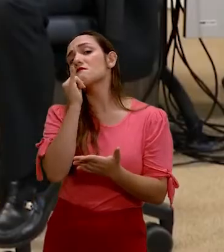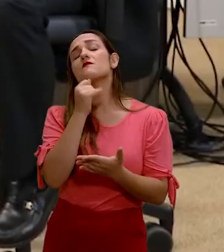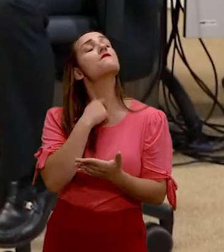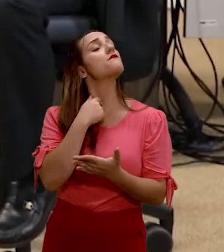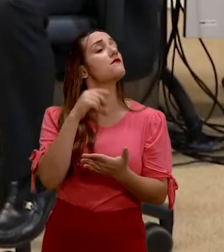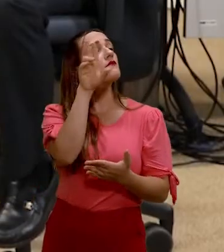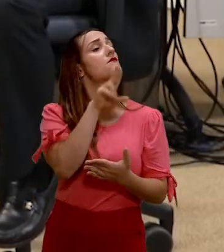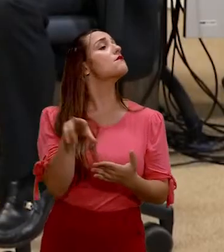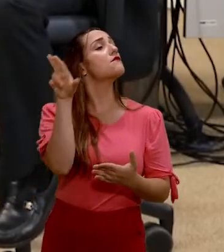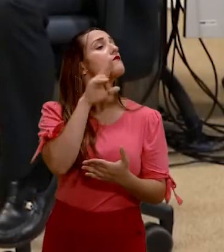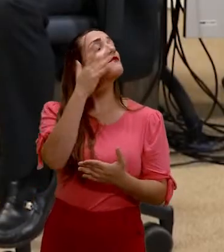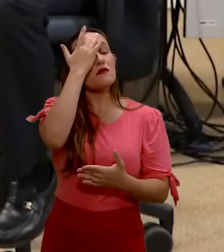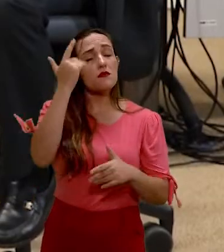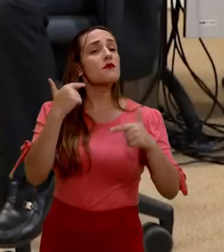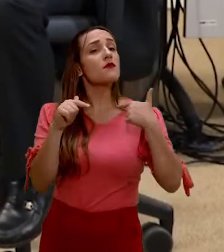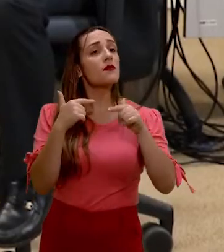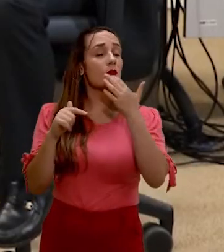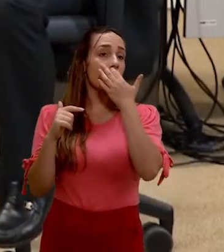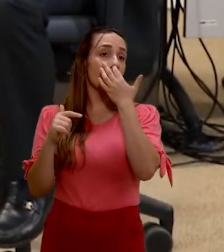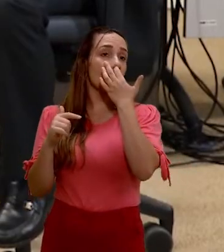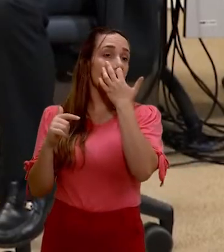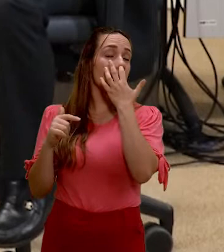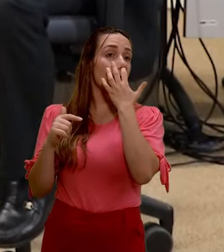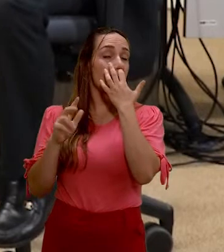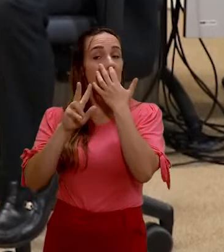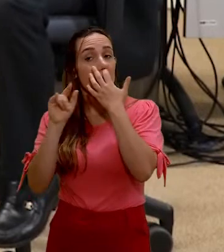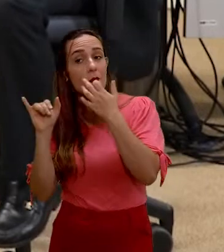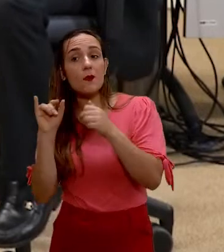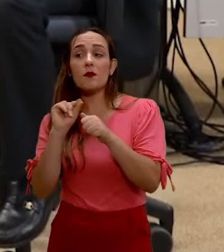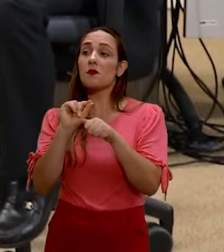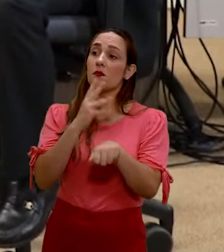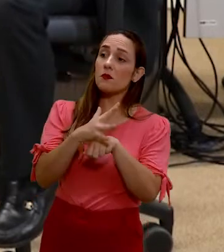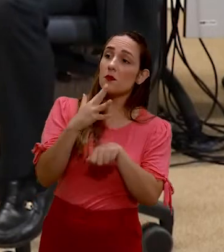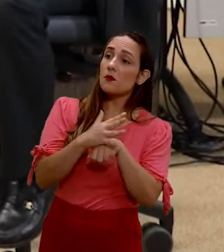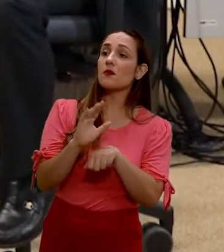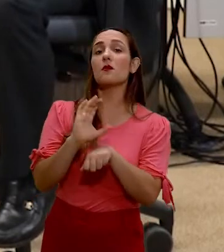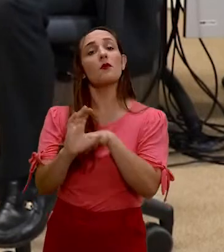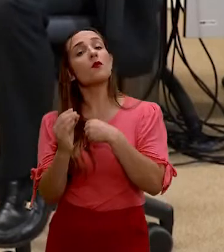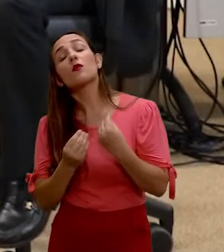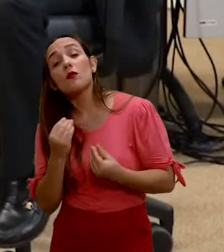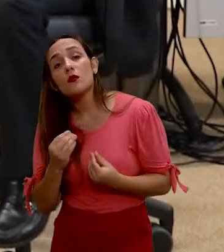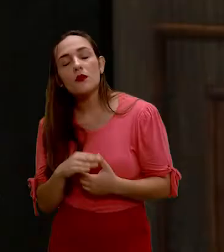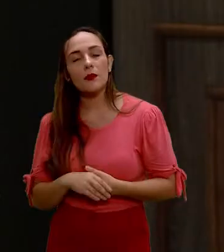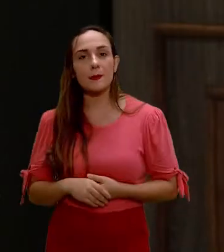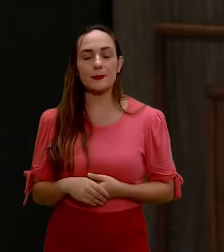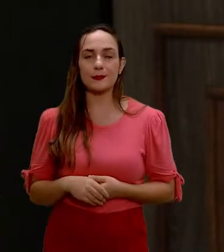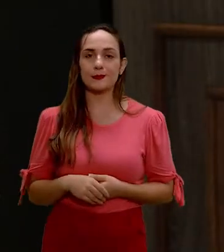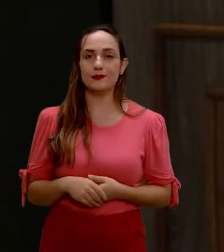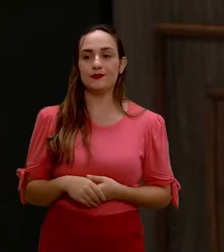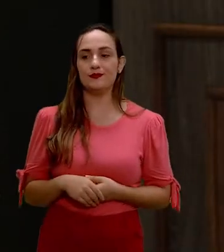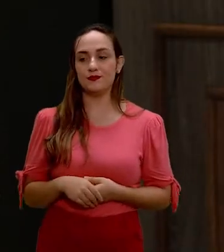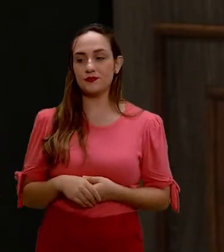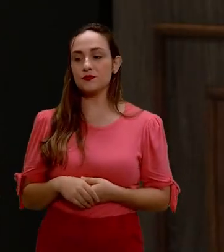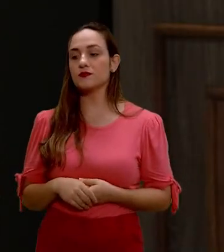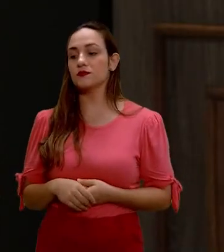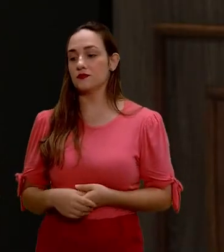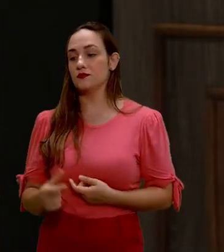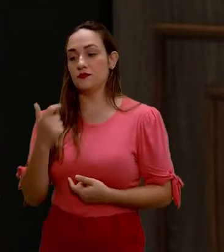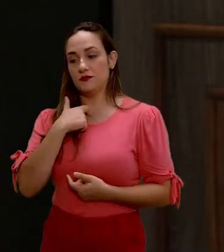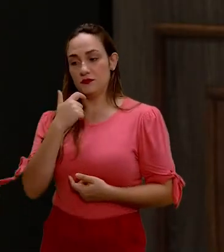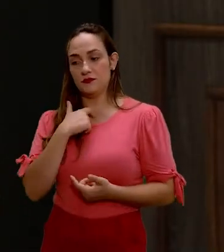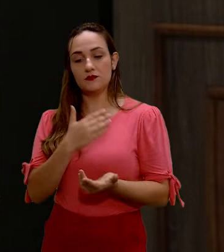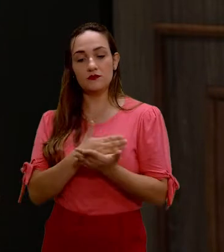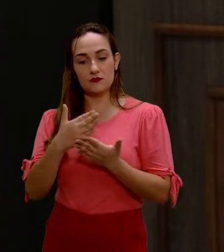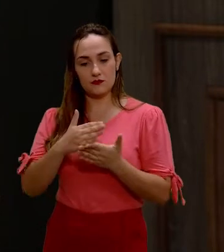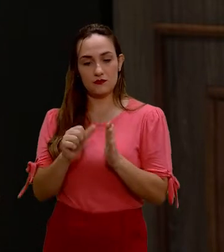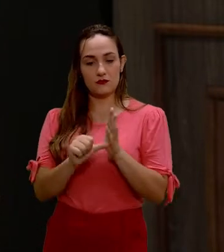trabalhar com os servidores que temos, né? Vamos treiná-los, como que foi isso? Nós iniciamos com uma vara, a